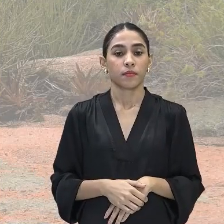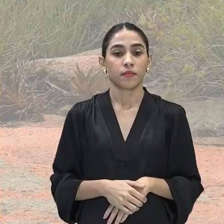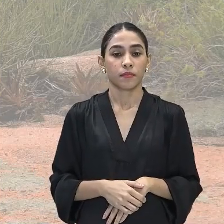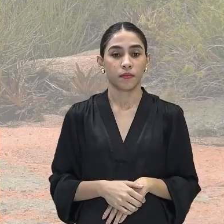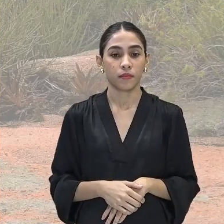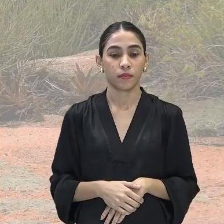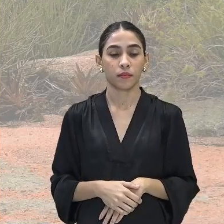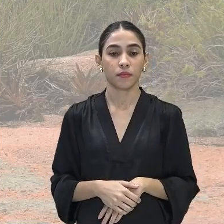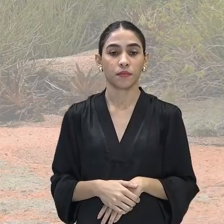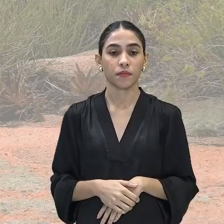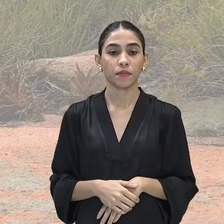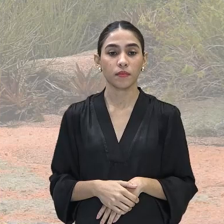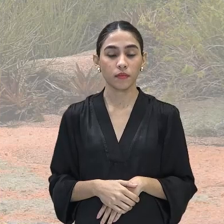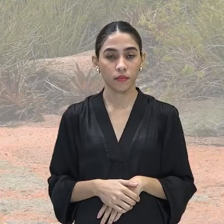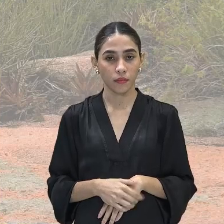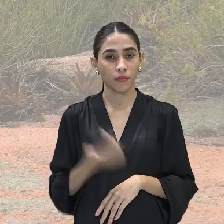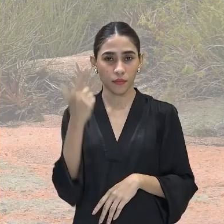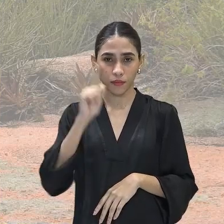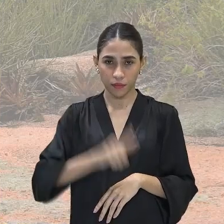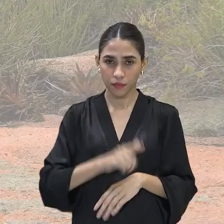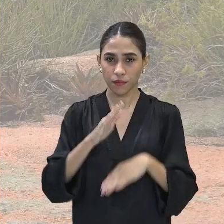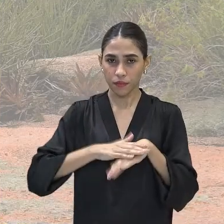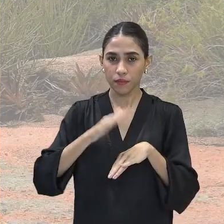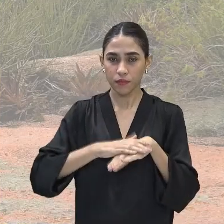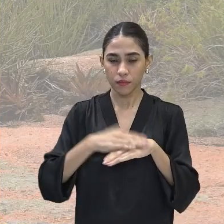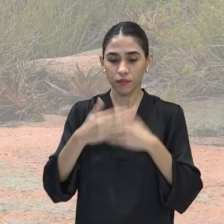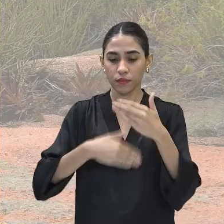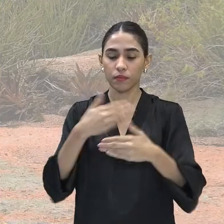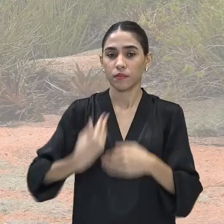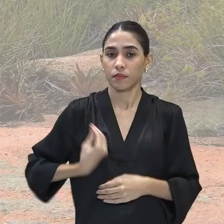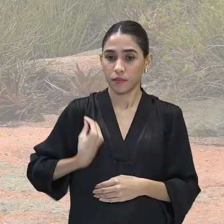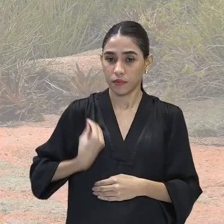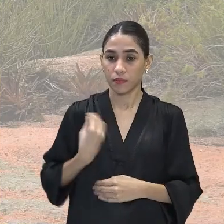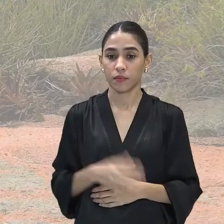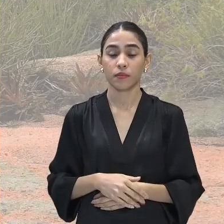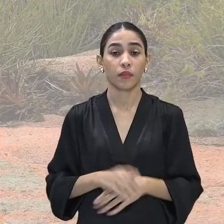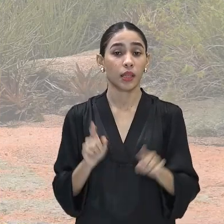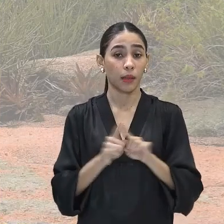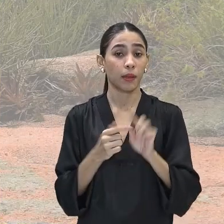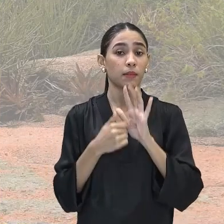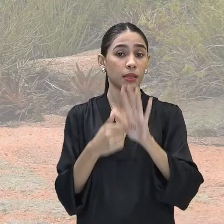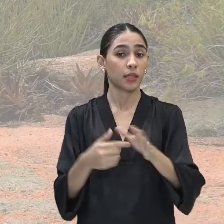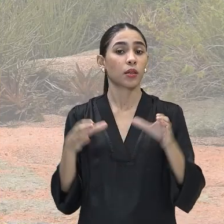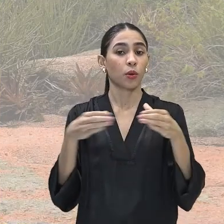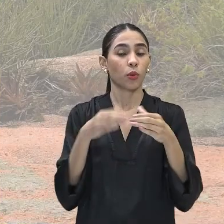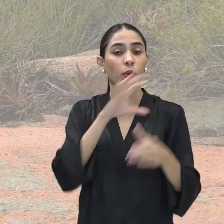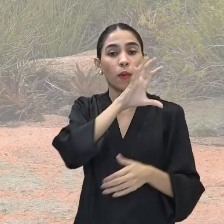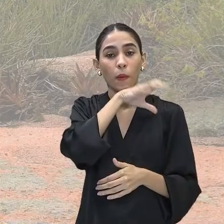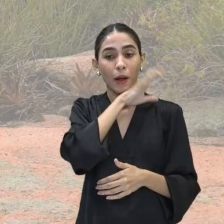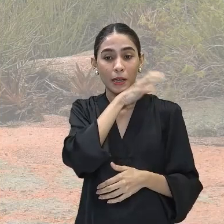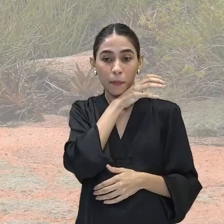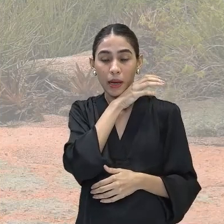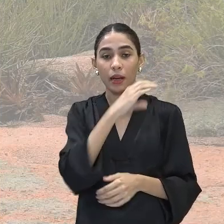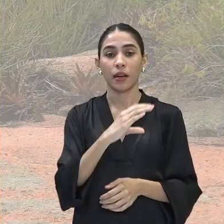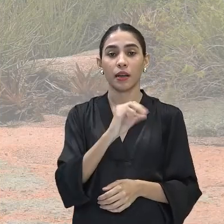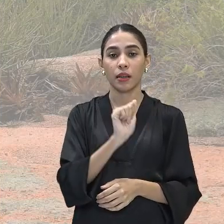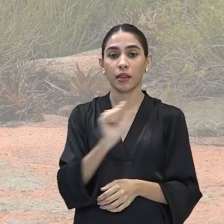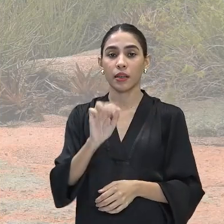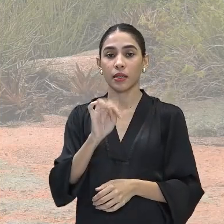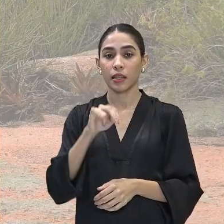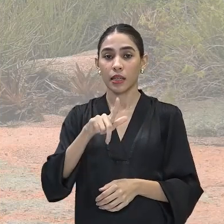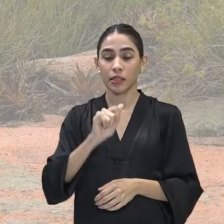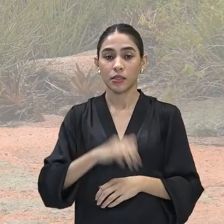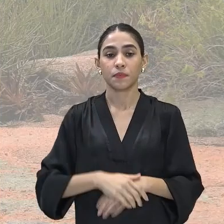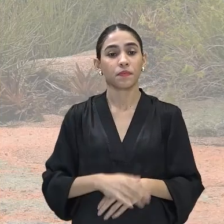aí que ele consegue, né, viver nessas áreas, a gente trouxe também espécies que fazem parte dessa região, né? A gente tem